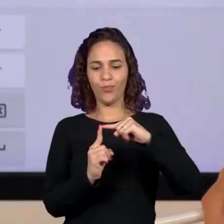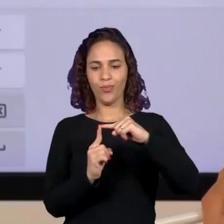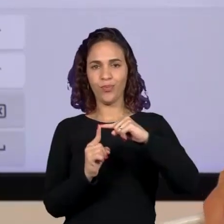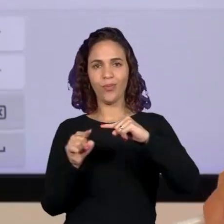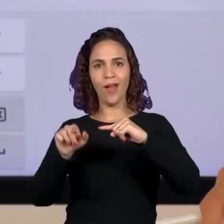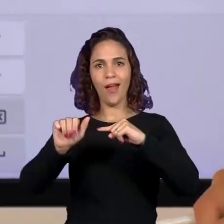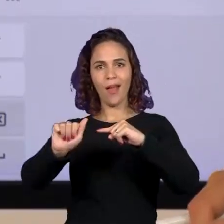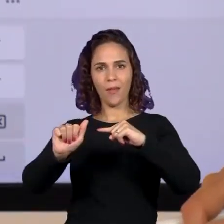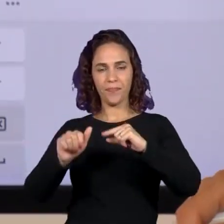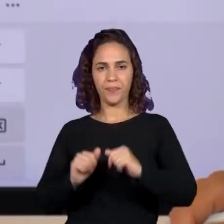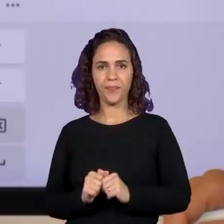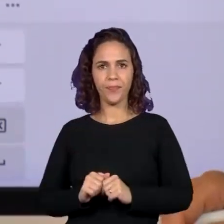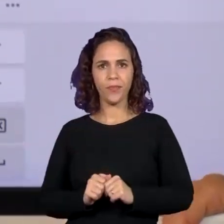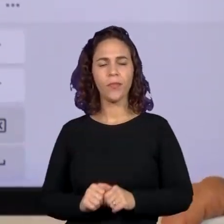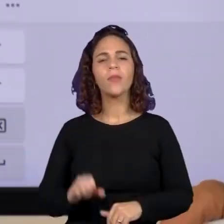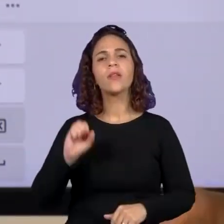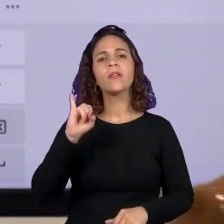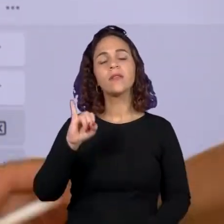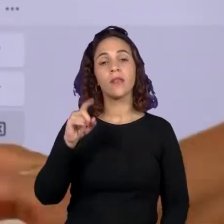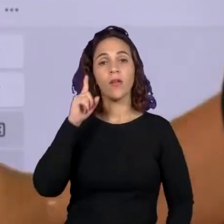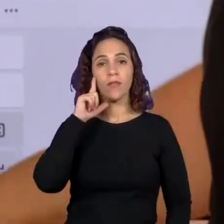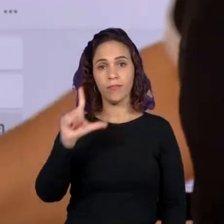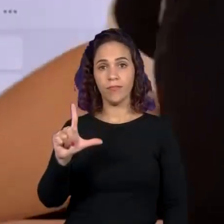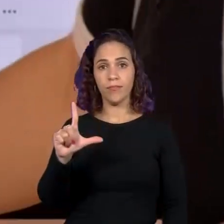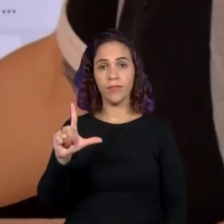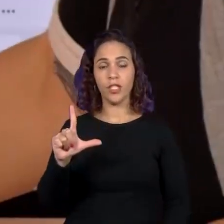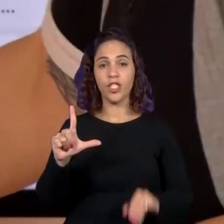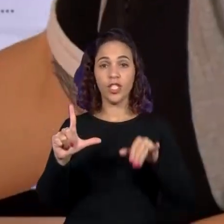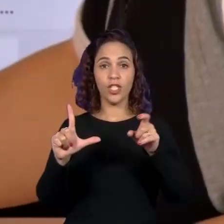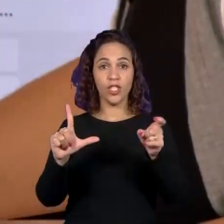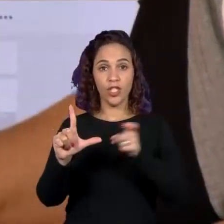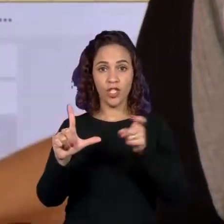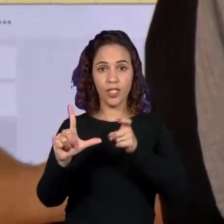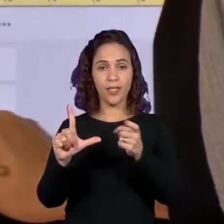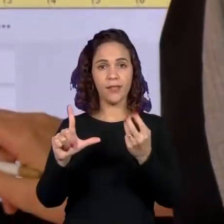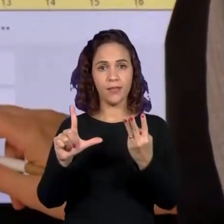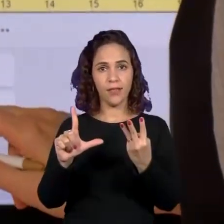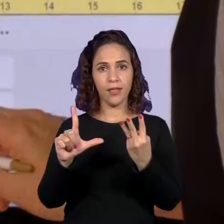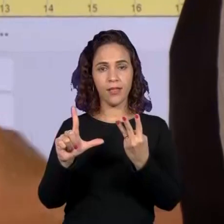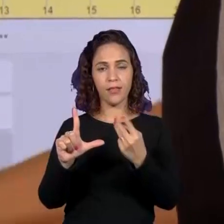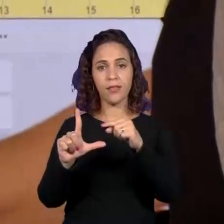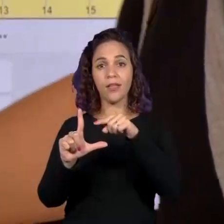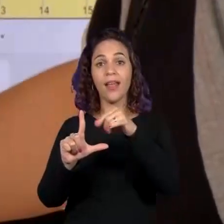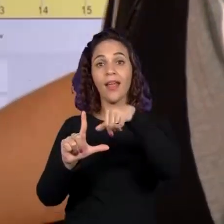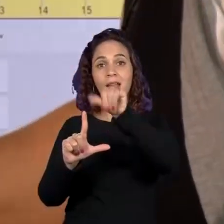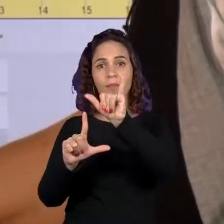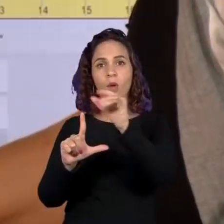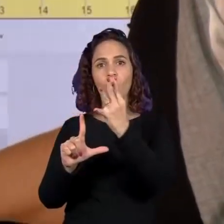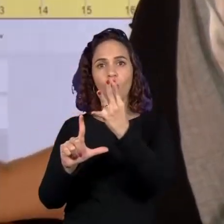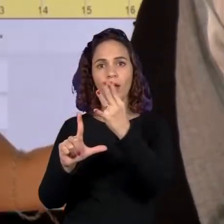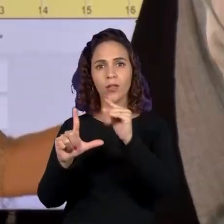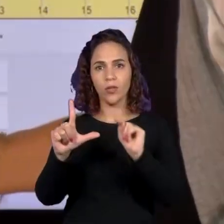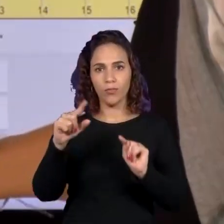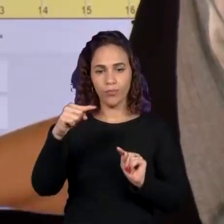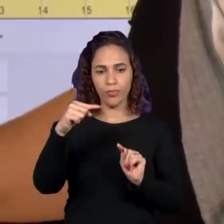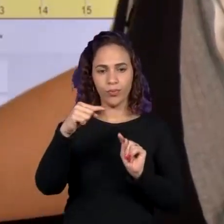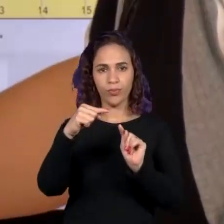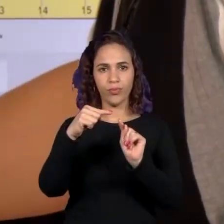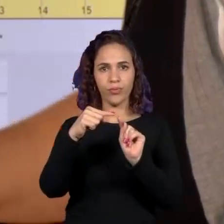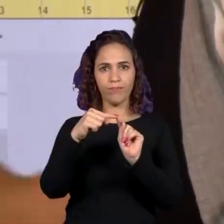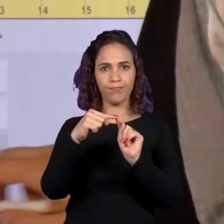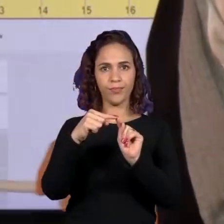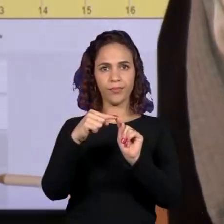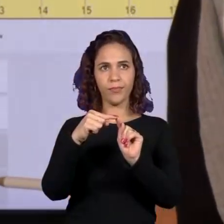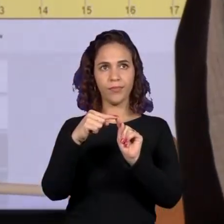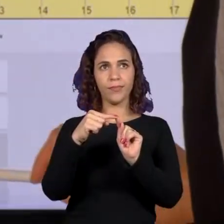A. E se eu marcar 3 no X e 4 no Y? 3 no X,